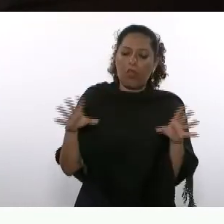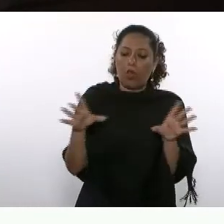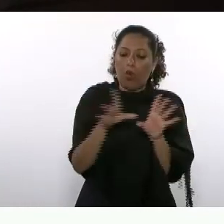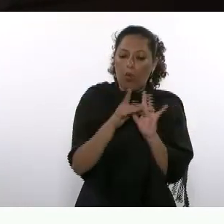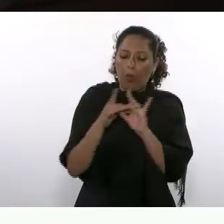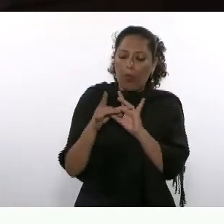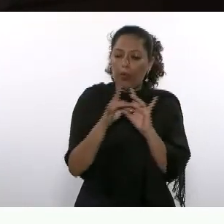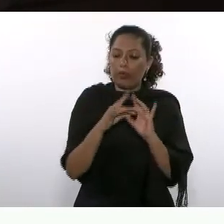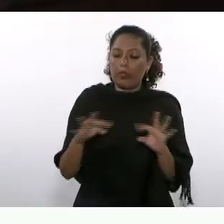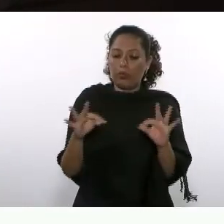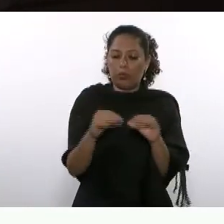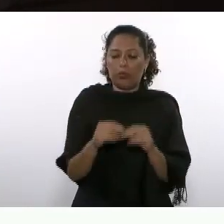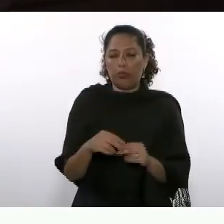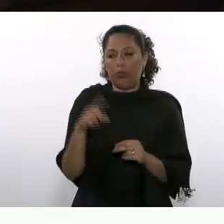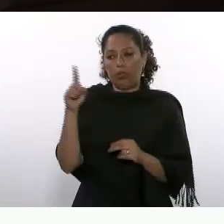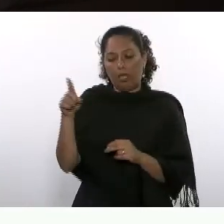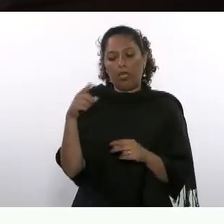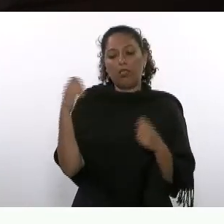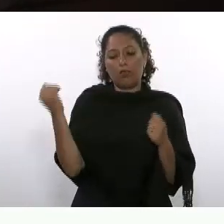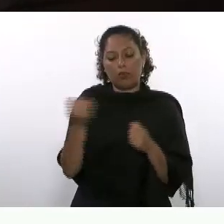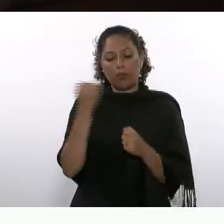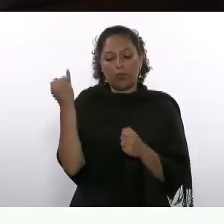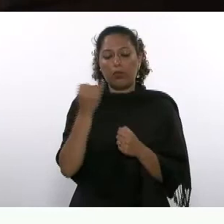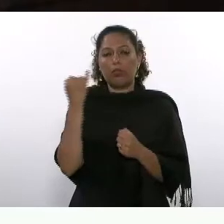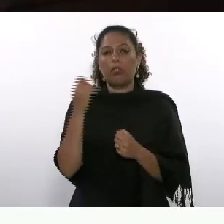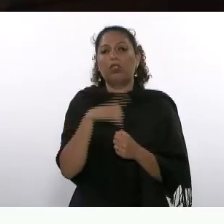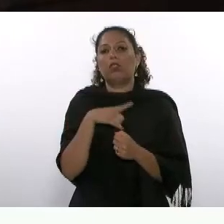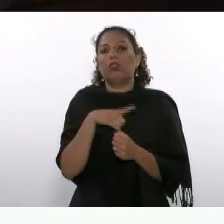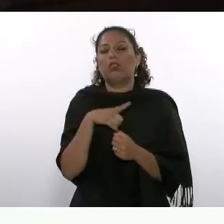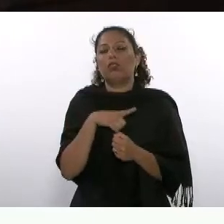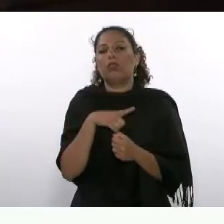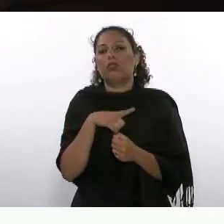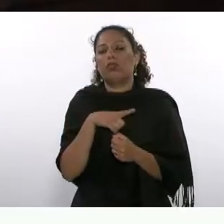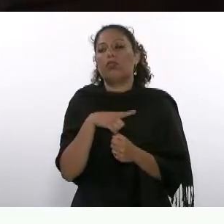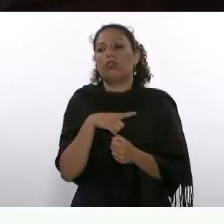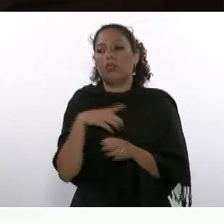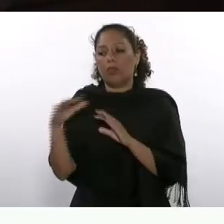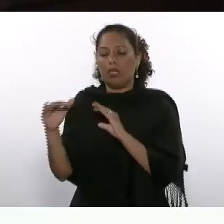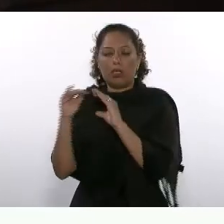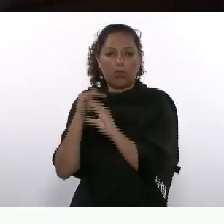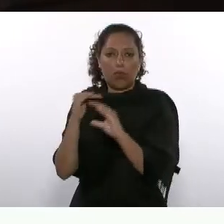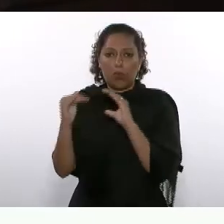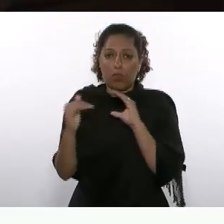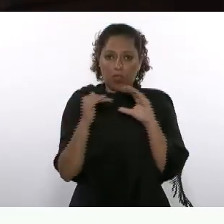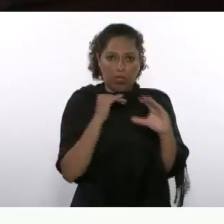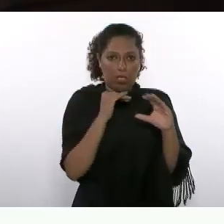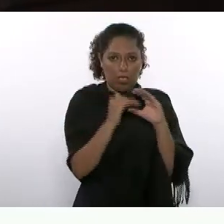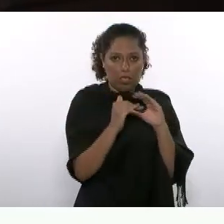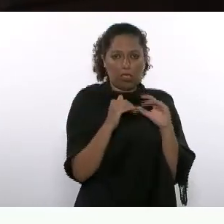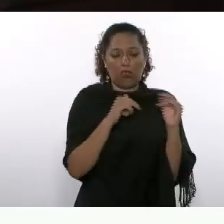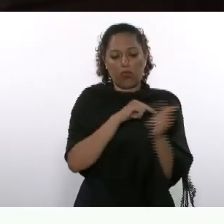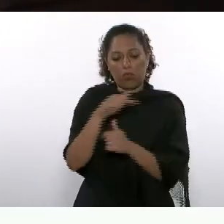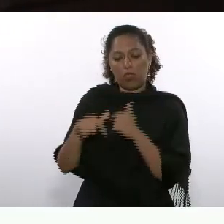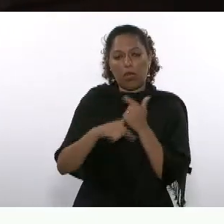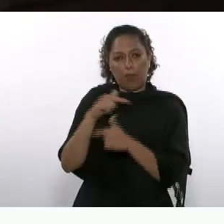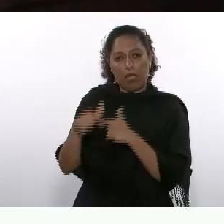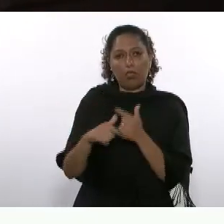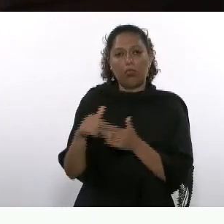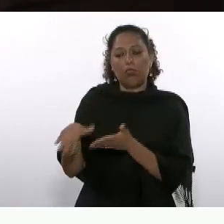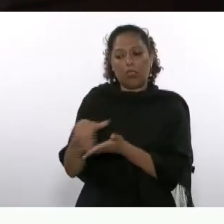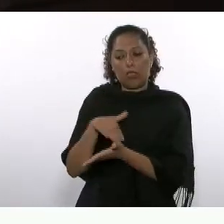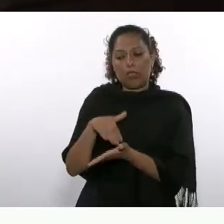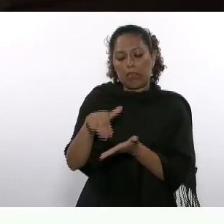Como o deputado Rodrigo Amorim falou, é preciso estabelecer, né, um ambiente integrado de trabalho para